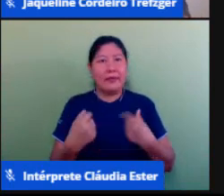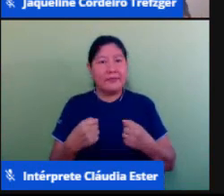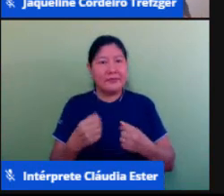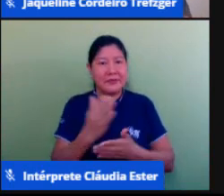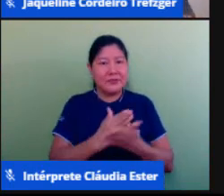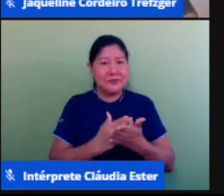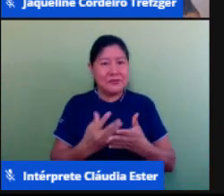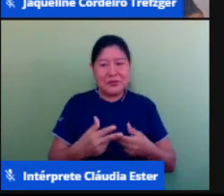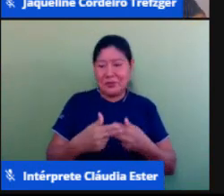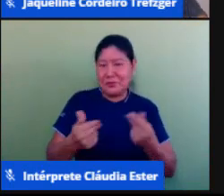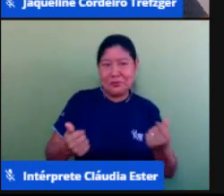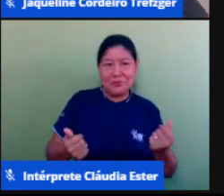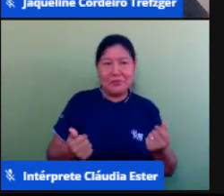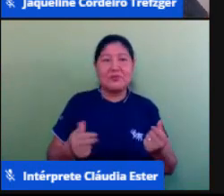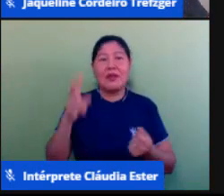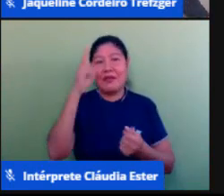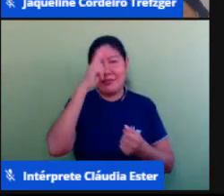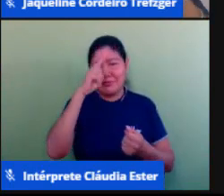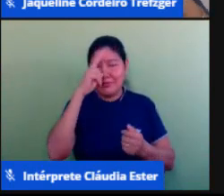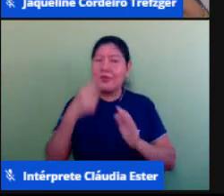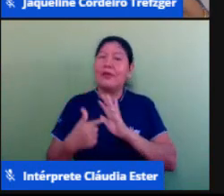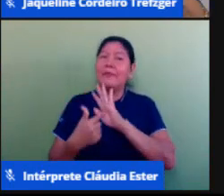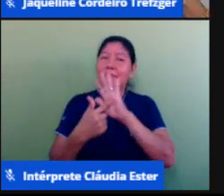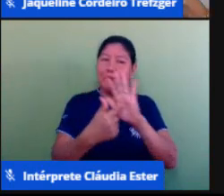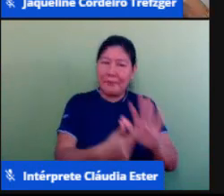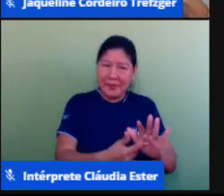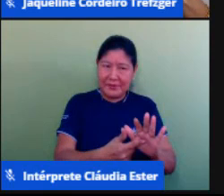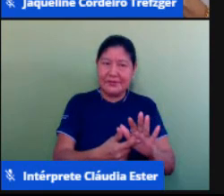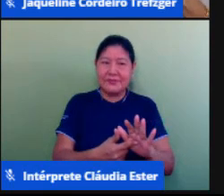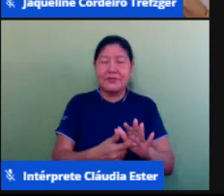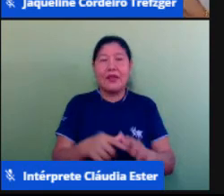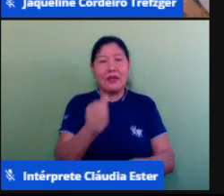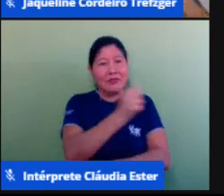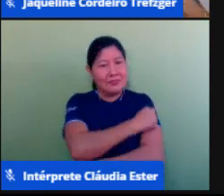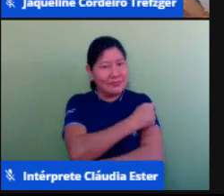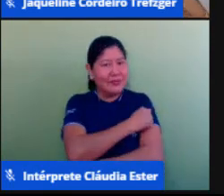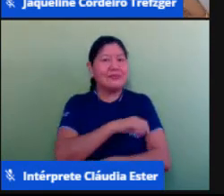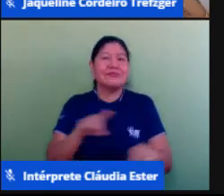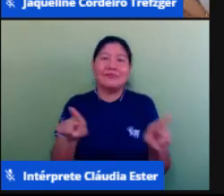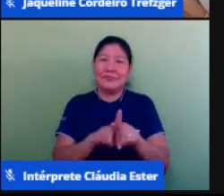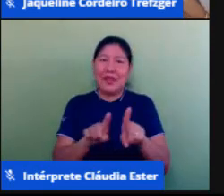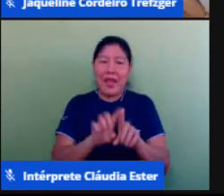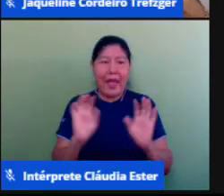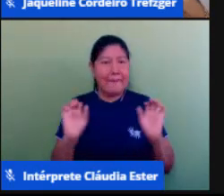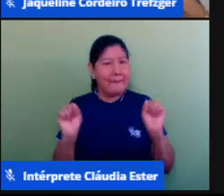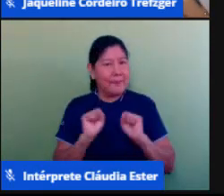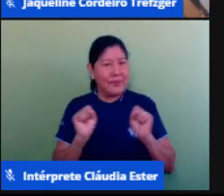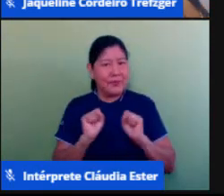que falava isso, a historinha, né? Então eles gostaram muito da história também. Exatamente.